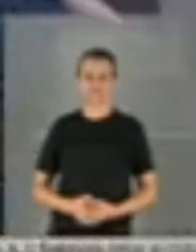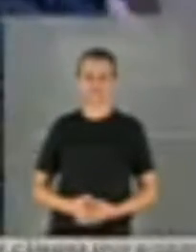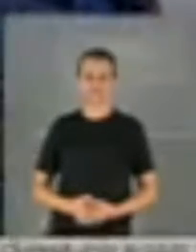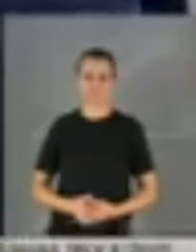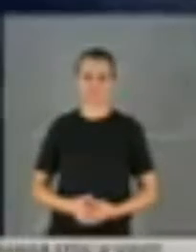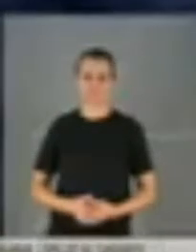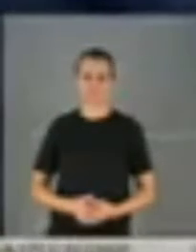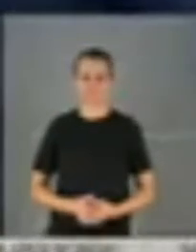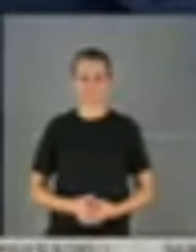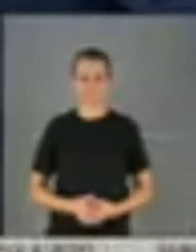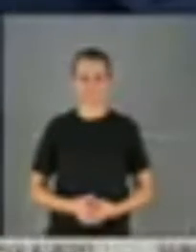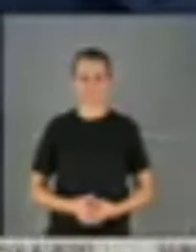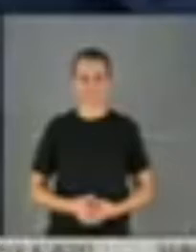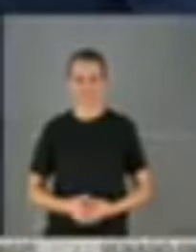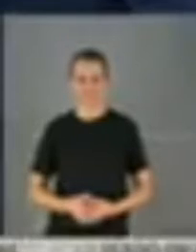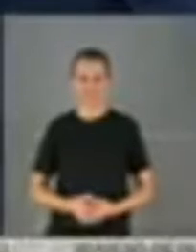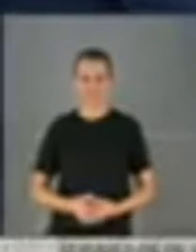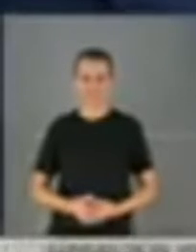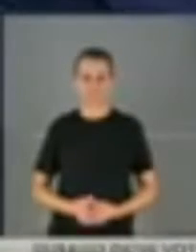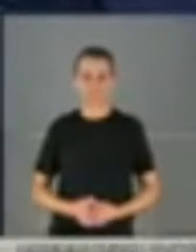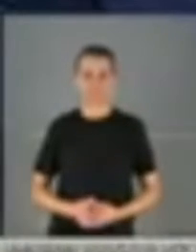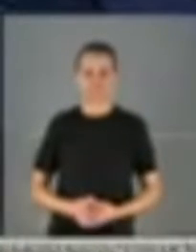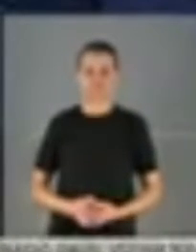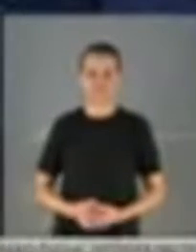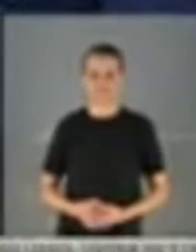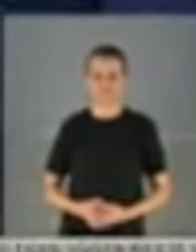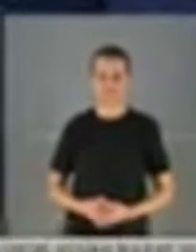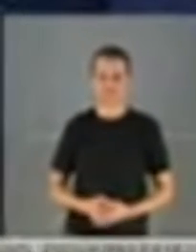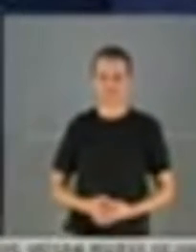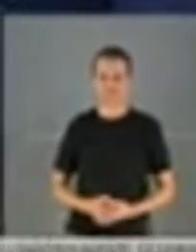Os demais requerimentos de convocação.